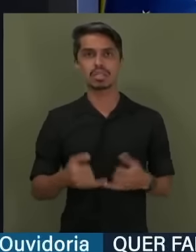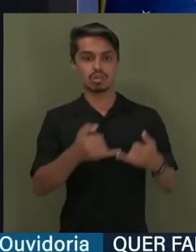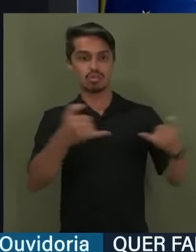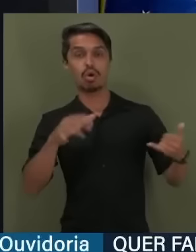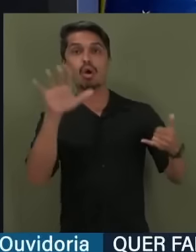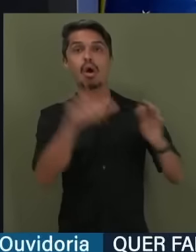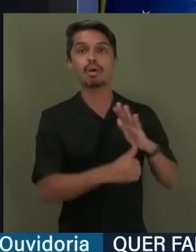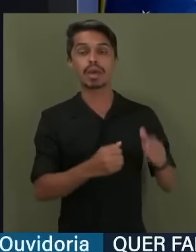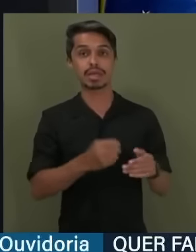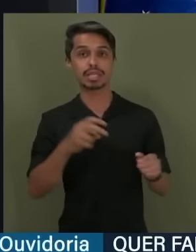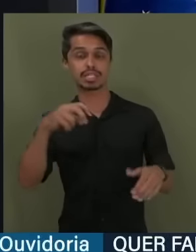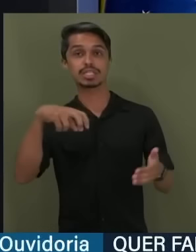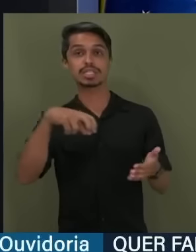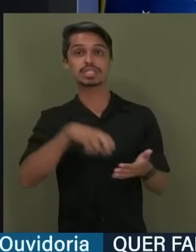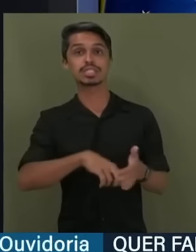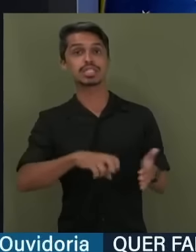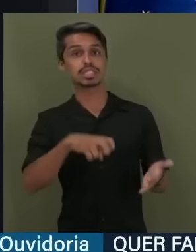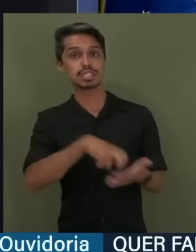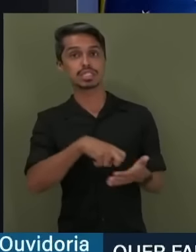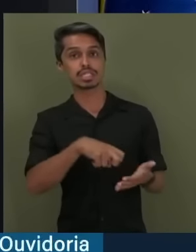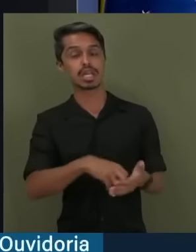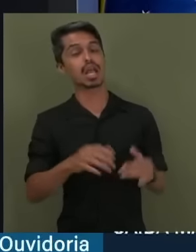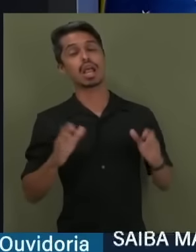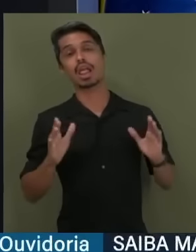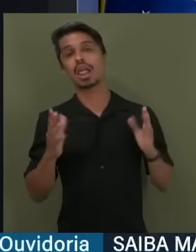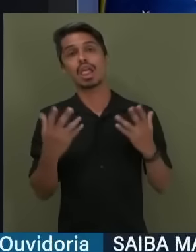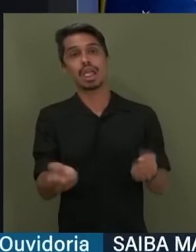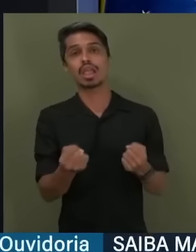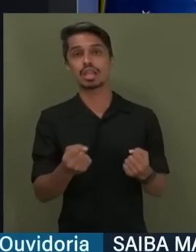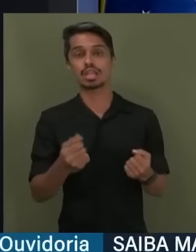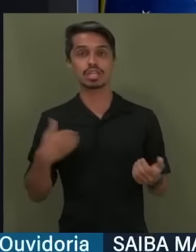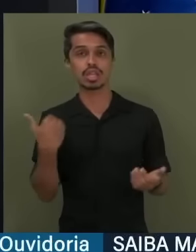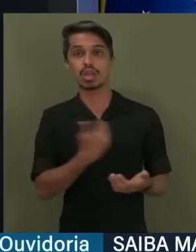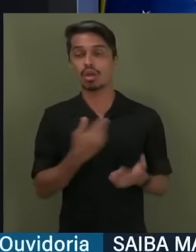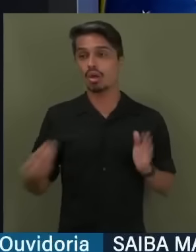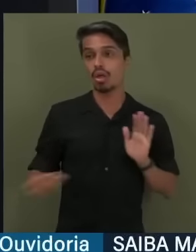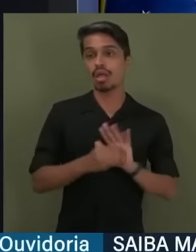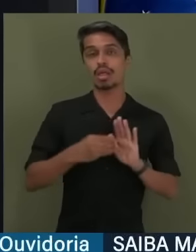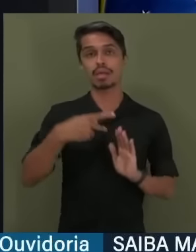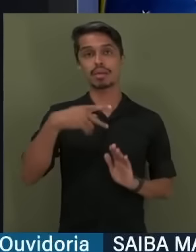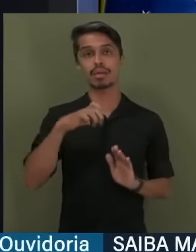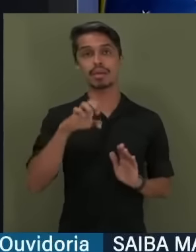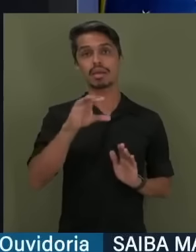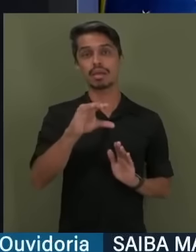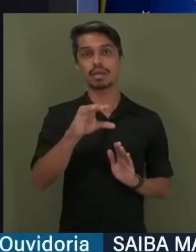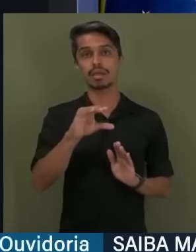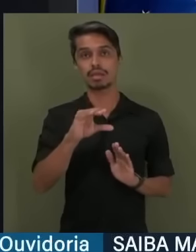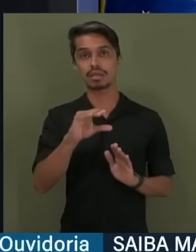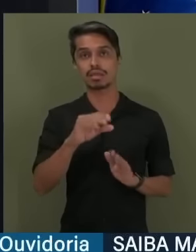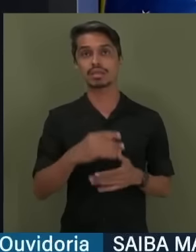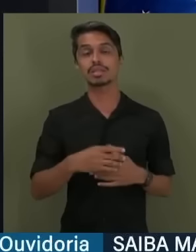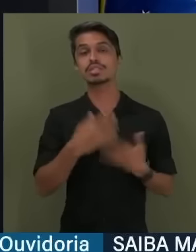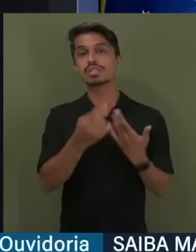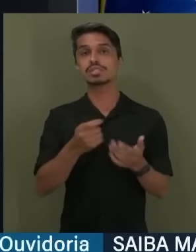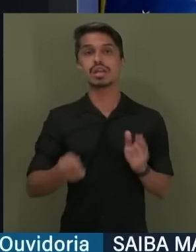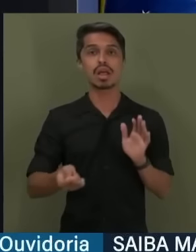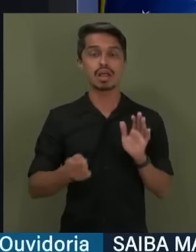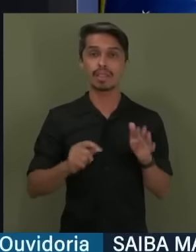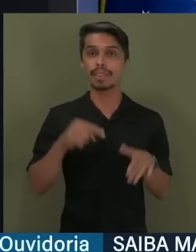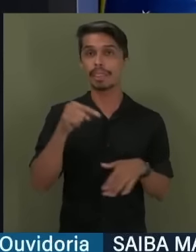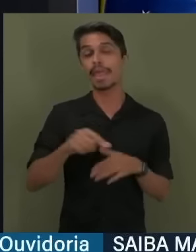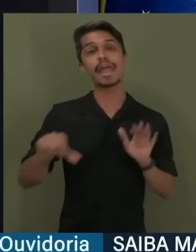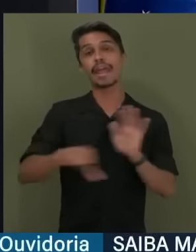energia, do estelionato. É cômodo para nós colocar na PEC, numa PEC, que porte de substância para uso próprio